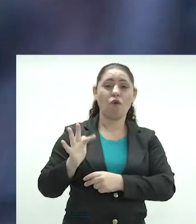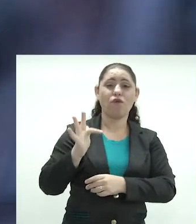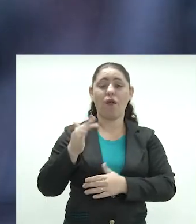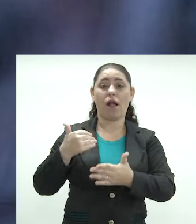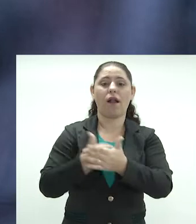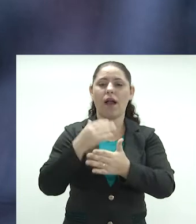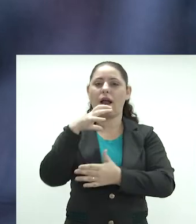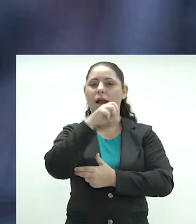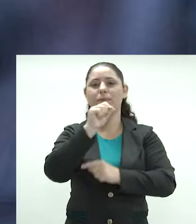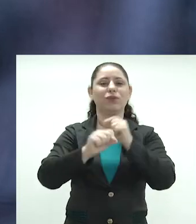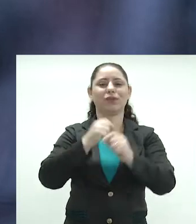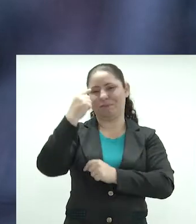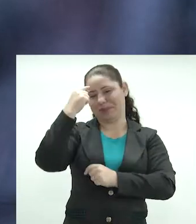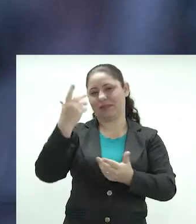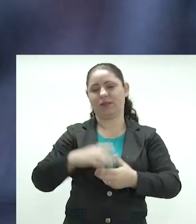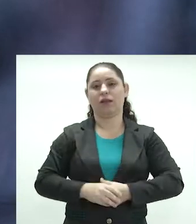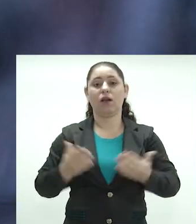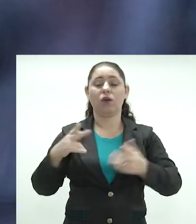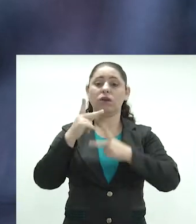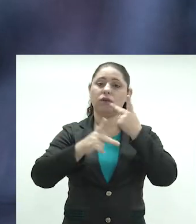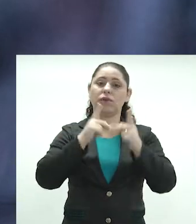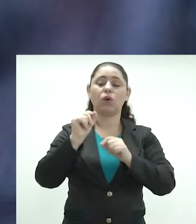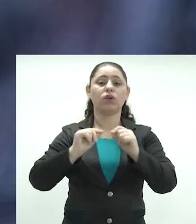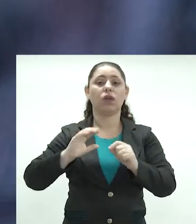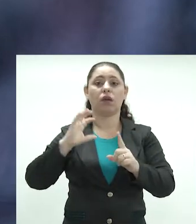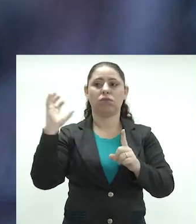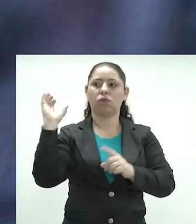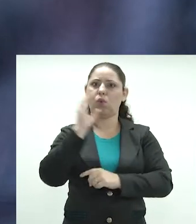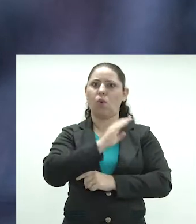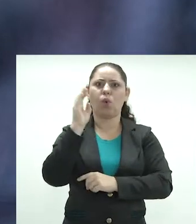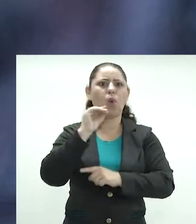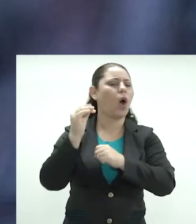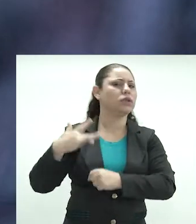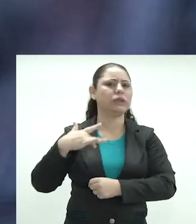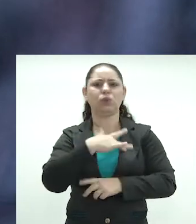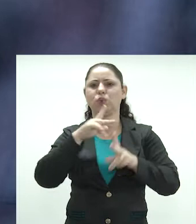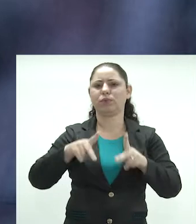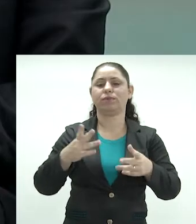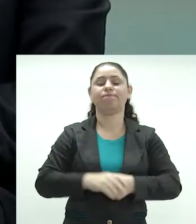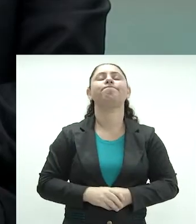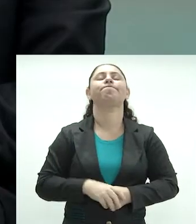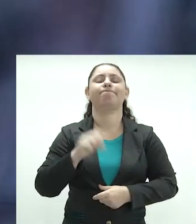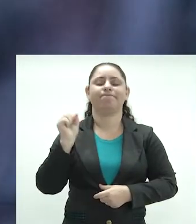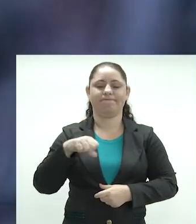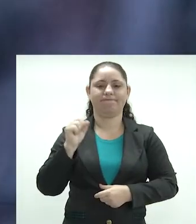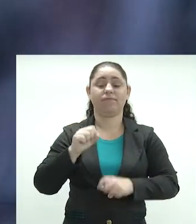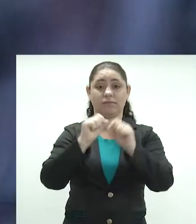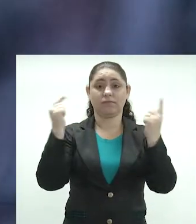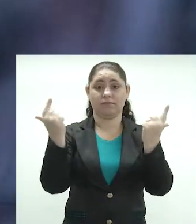falar sobre isso num futuro breve, mais breve do que eu imaginei. A gente quer falar sobre o presente, que é grave, é muito Saúde delicado.